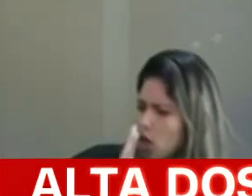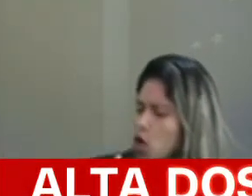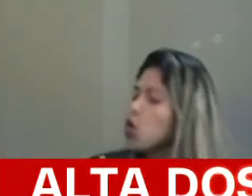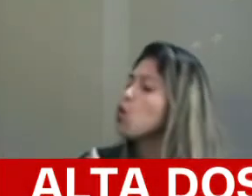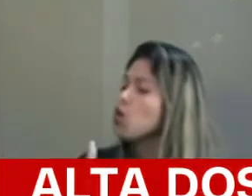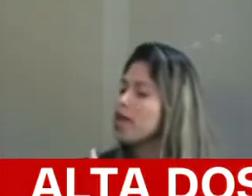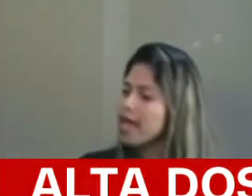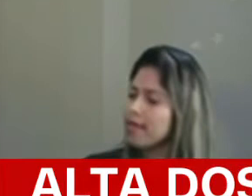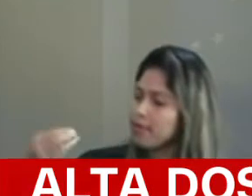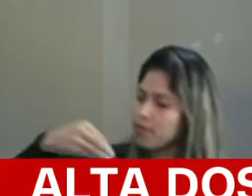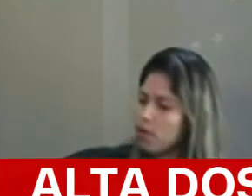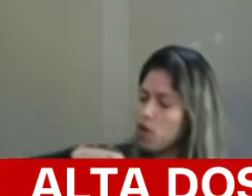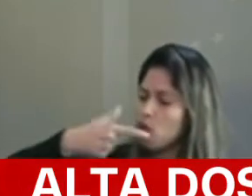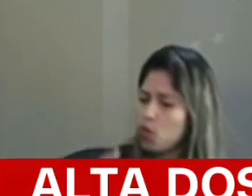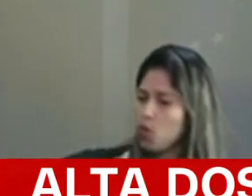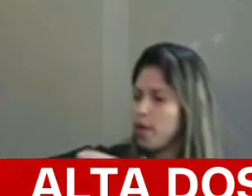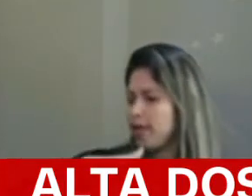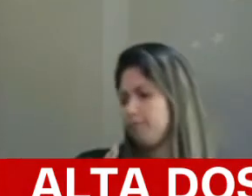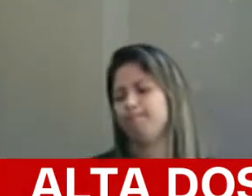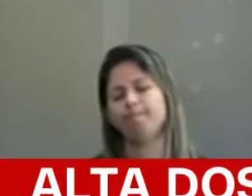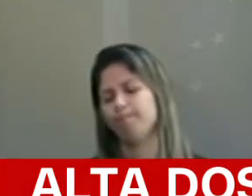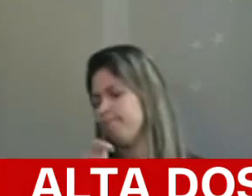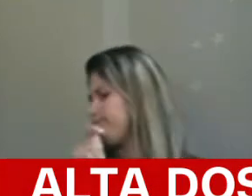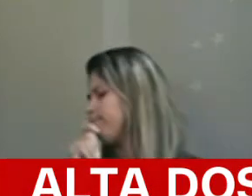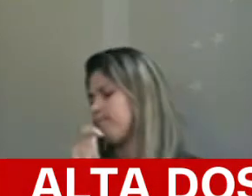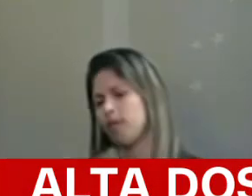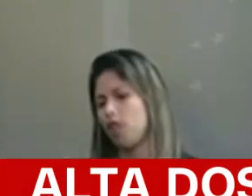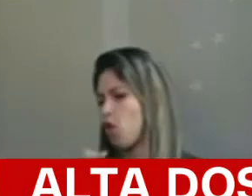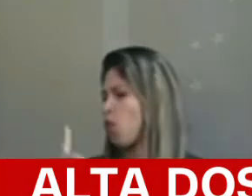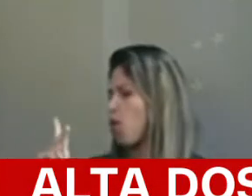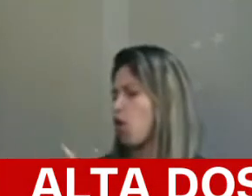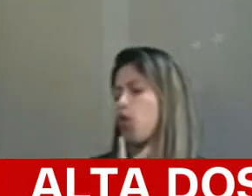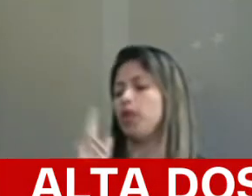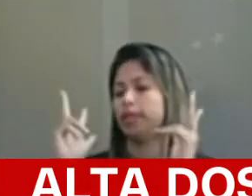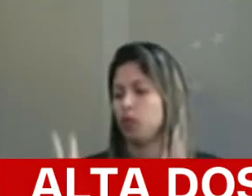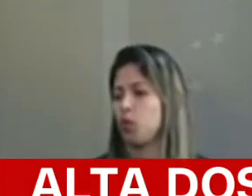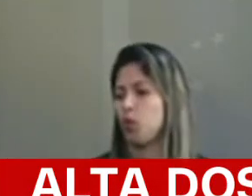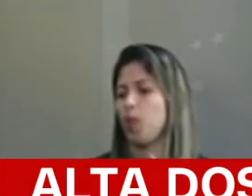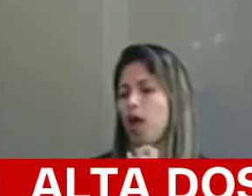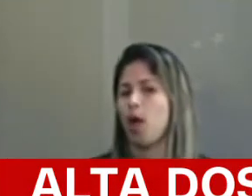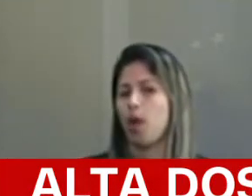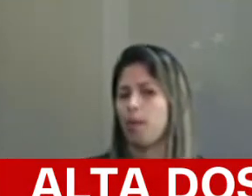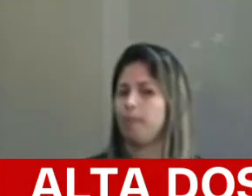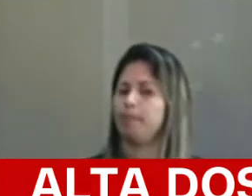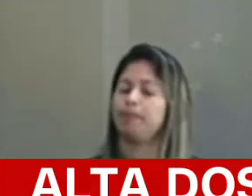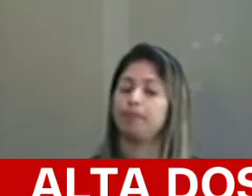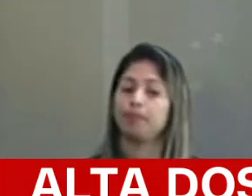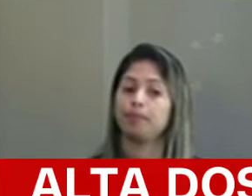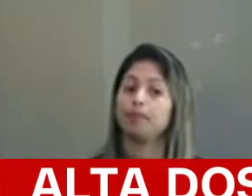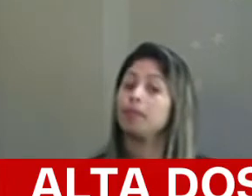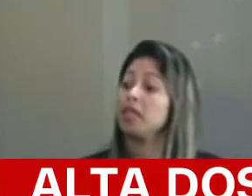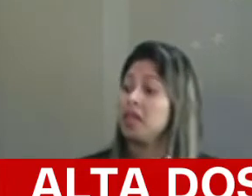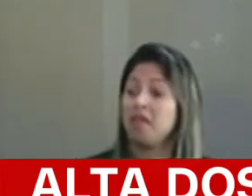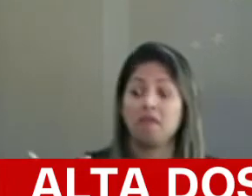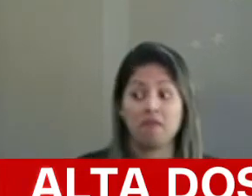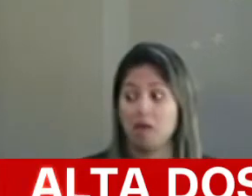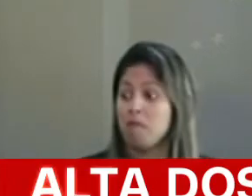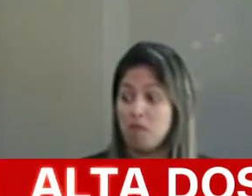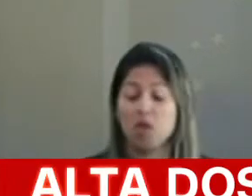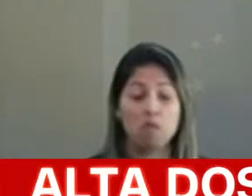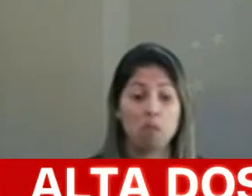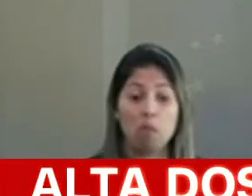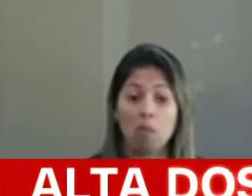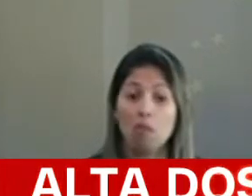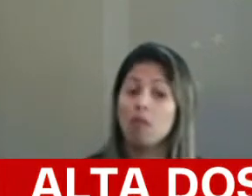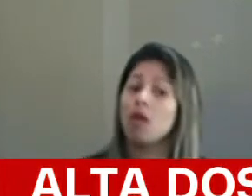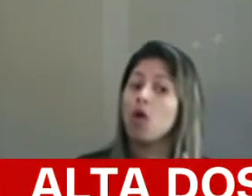os combustíveis não ocorreu por deliberação do COSENFAES. Nem tampouco a redução